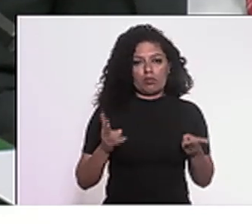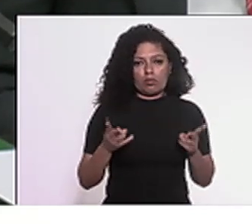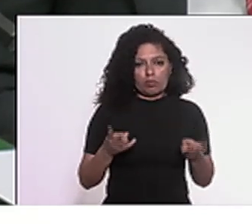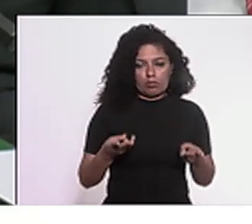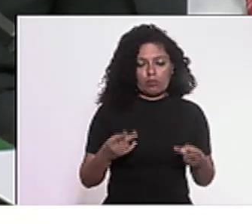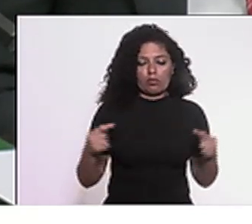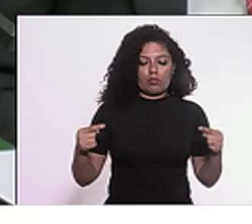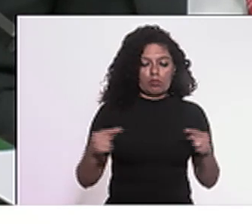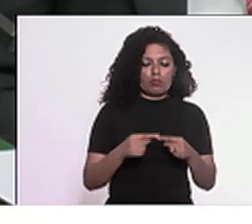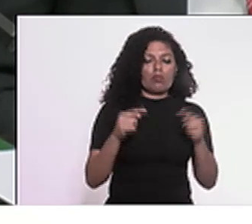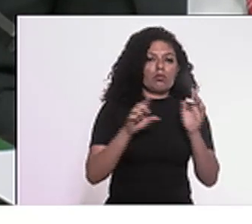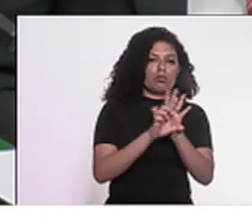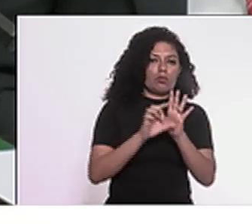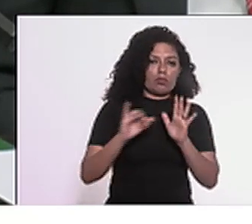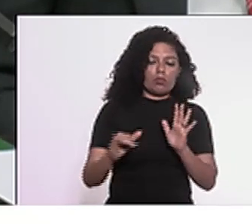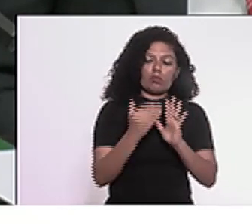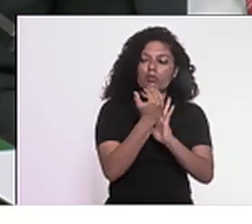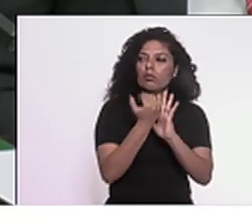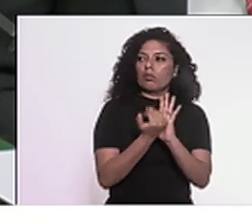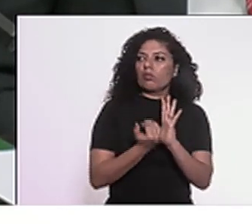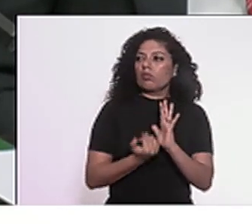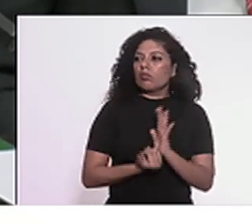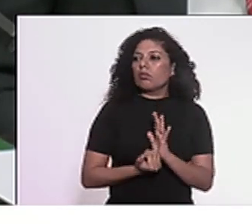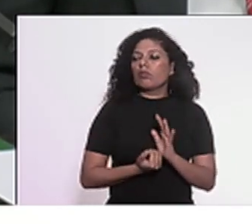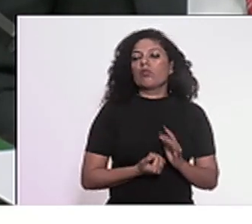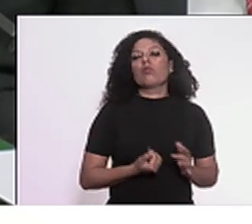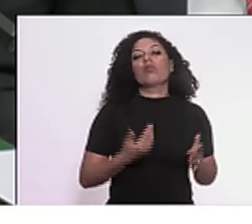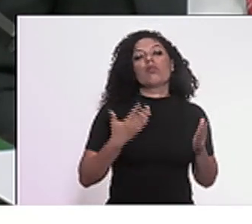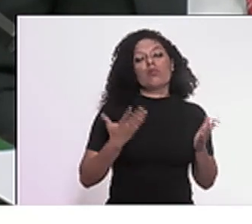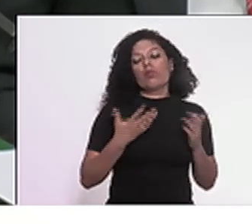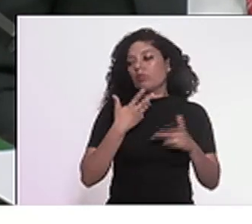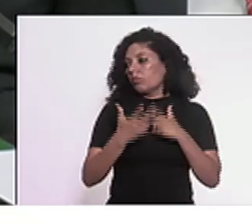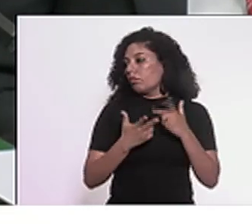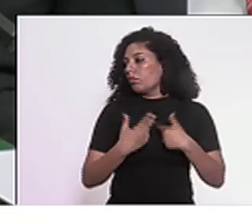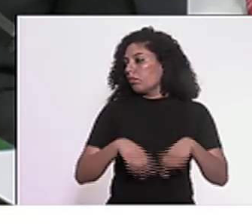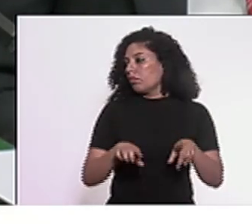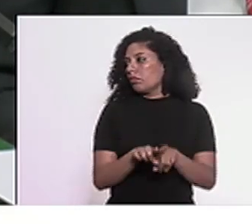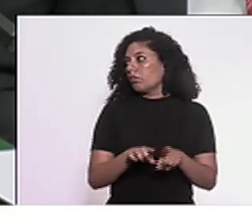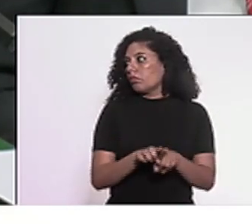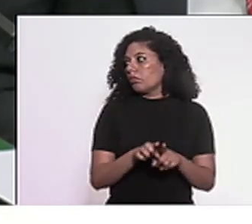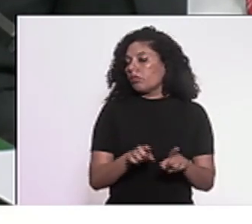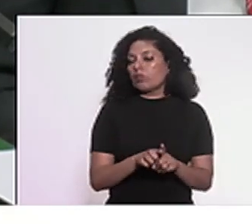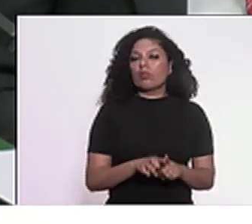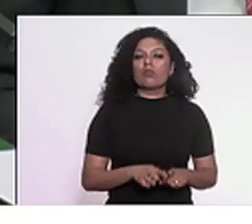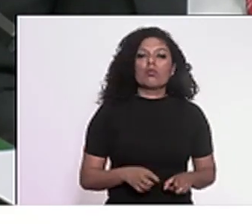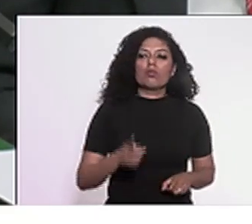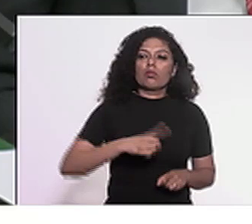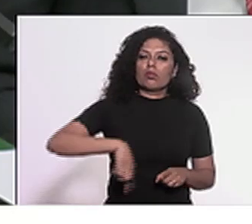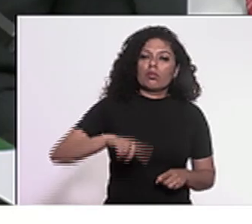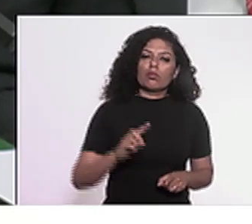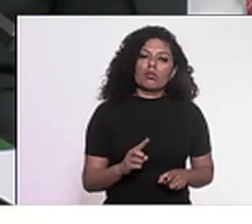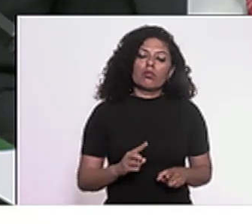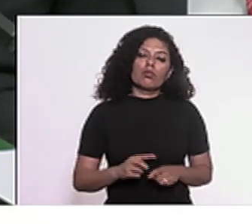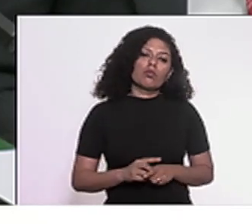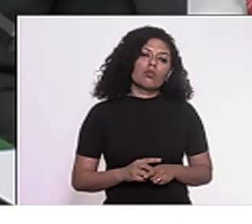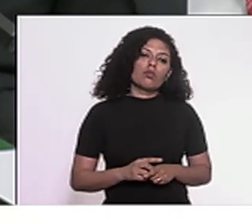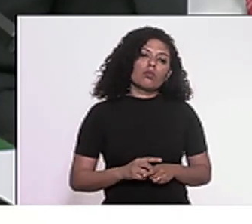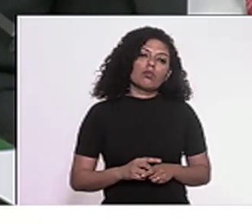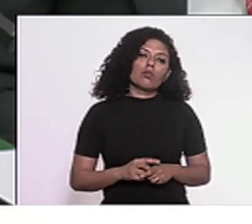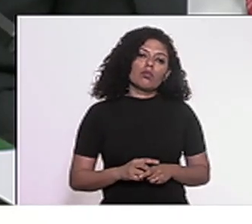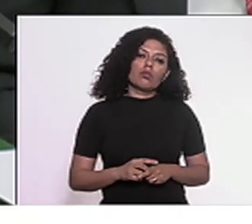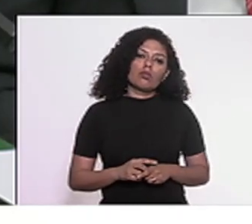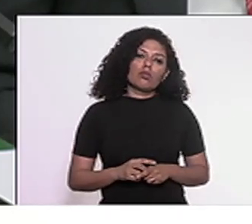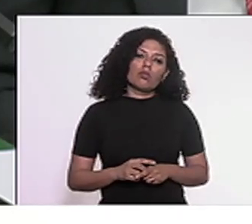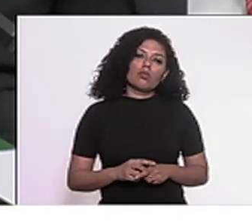pela legalidade dos seus processos, né, e dizer que, principalmente na questão